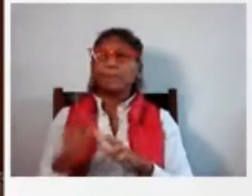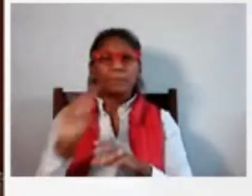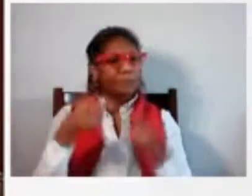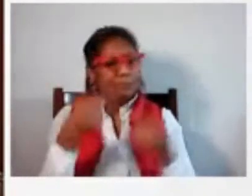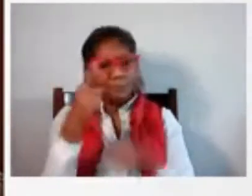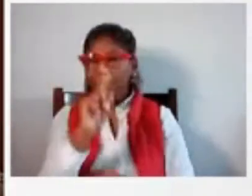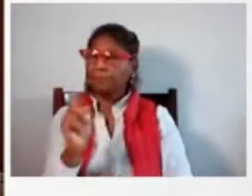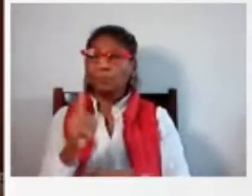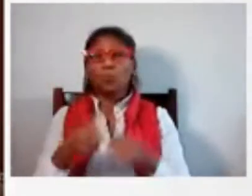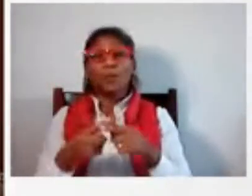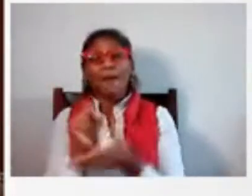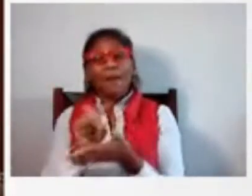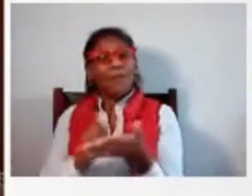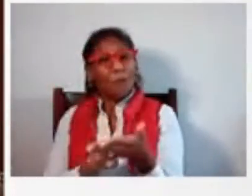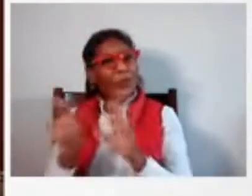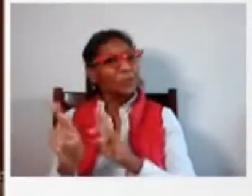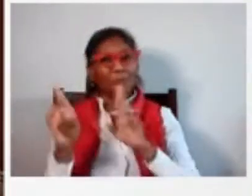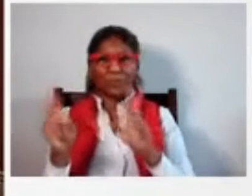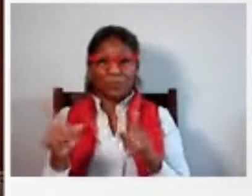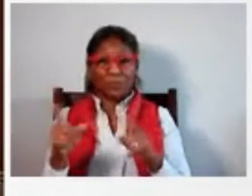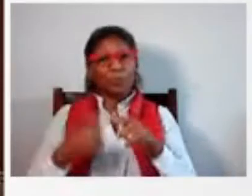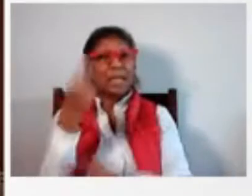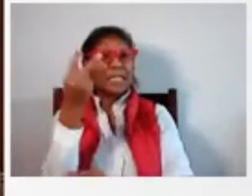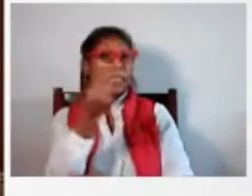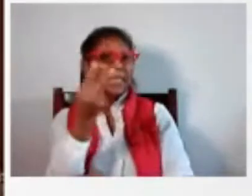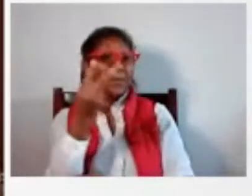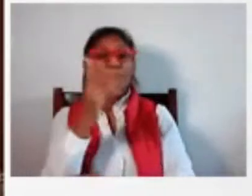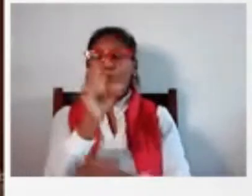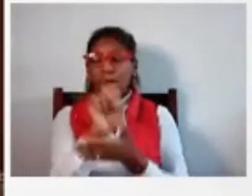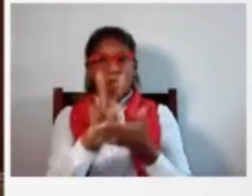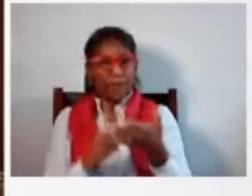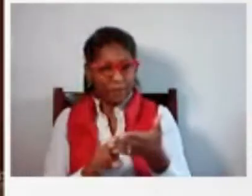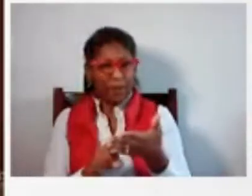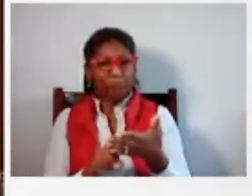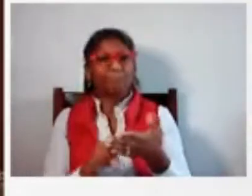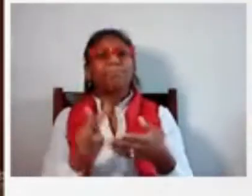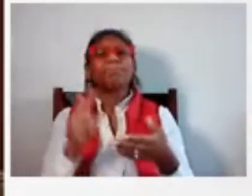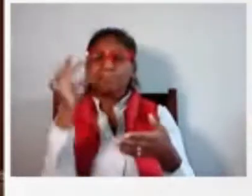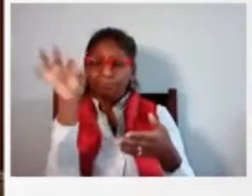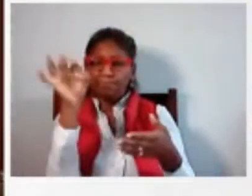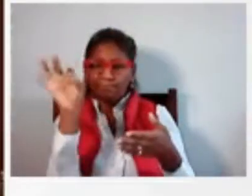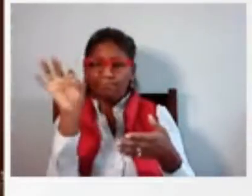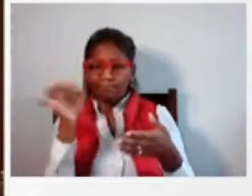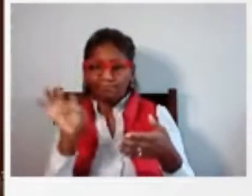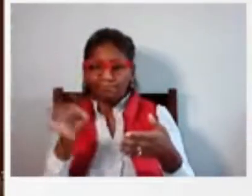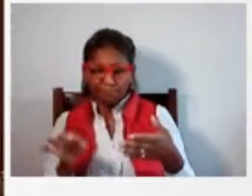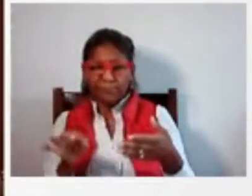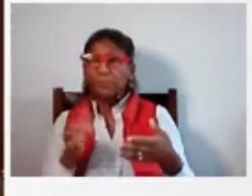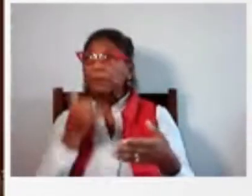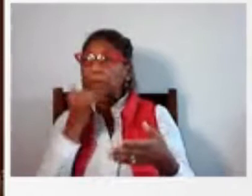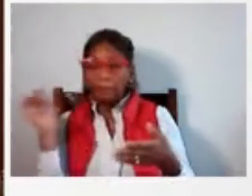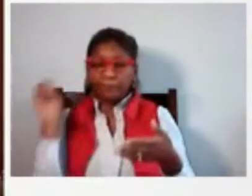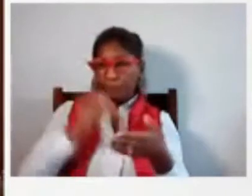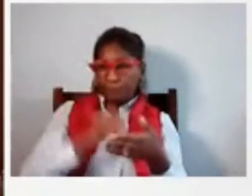da análise dos dados, para que segunda-feira sejam analisadas as suas ponderações, se eventualmente algo não esteja sendo